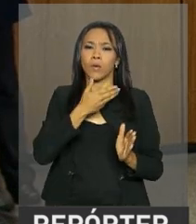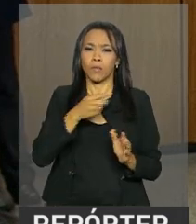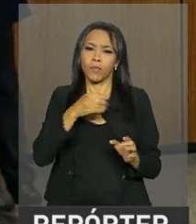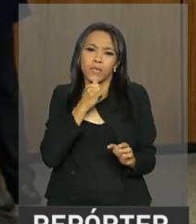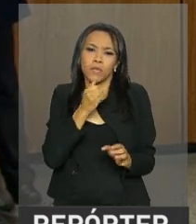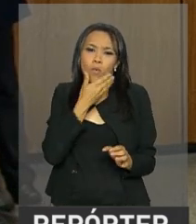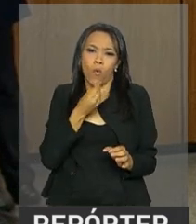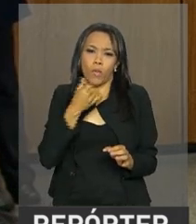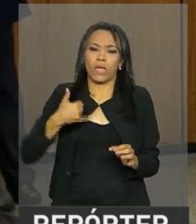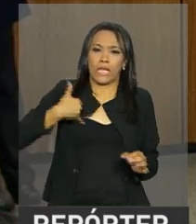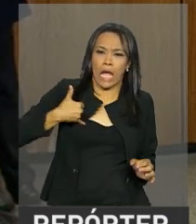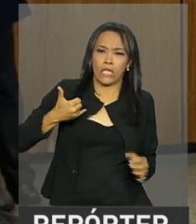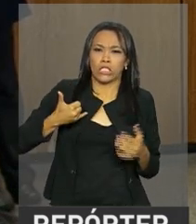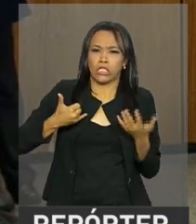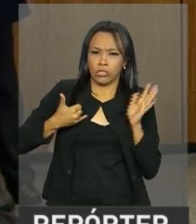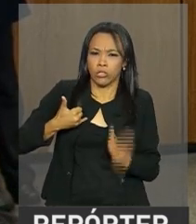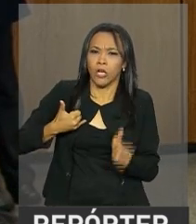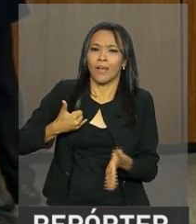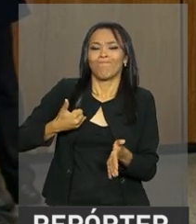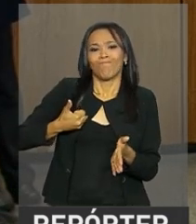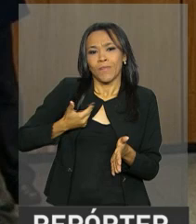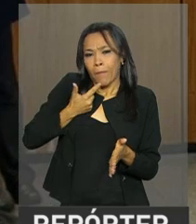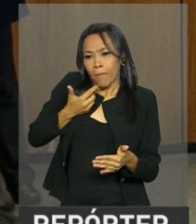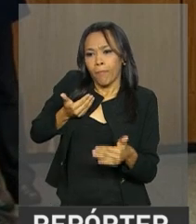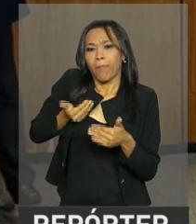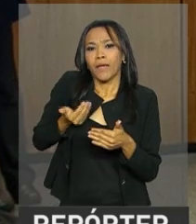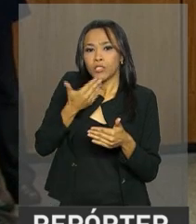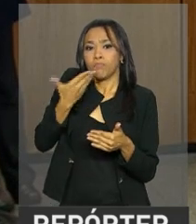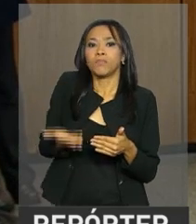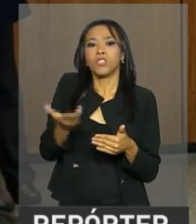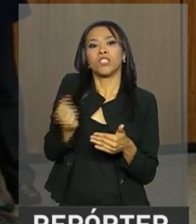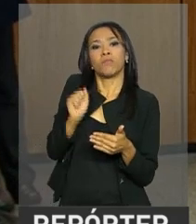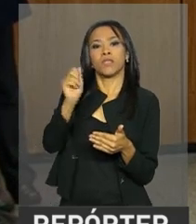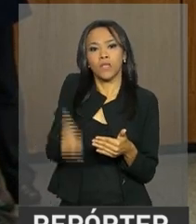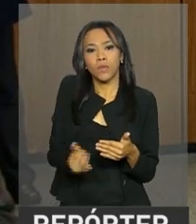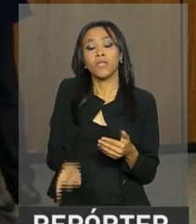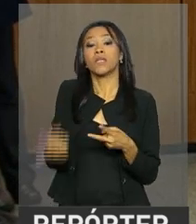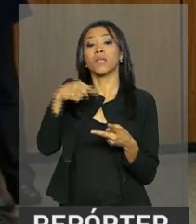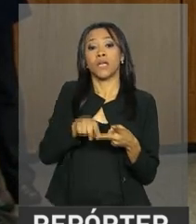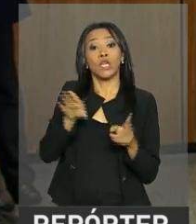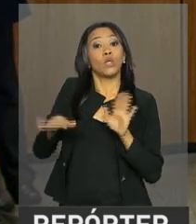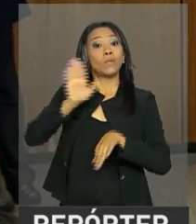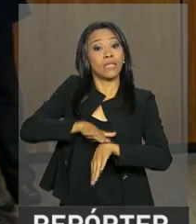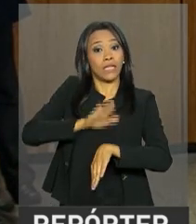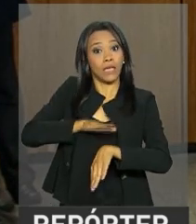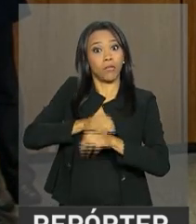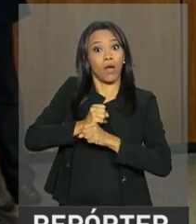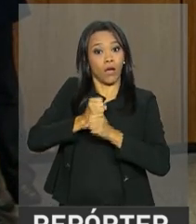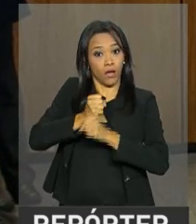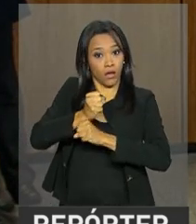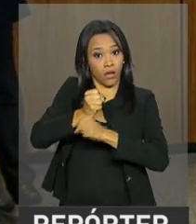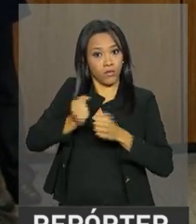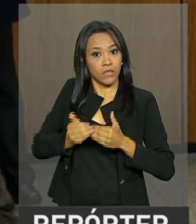atingiram uma certa idade estão prestes a requerer a aposentadoria e um tempo de contribuição maior um tempo